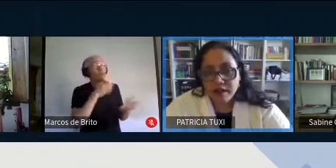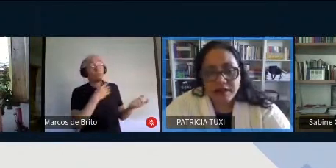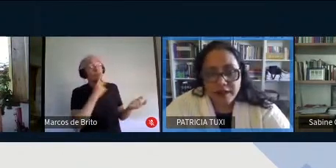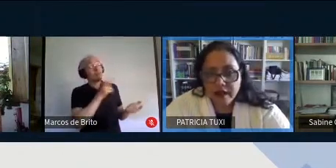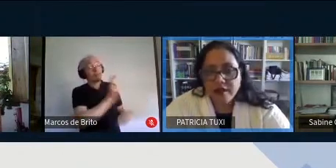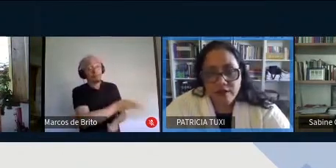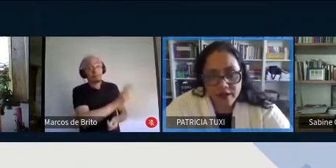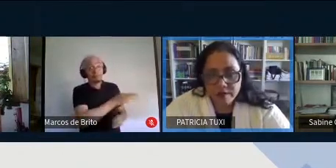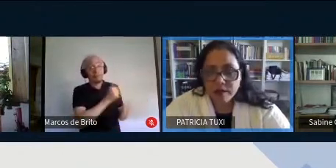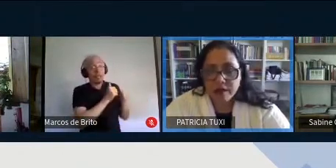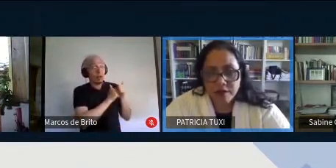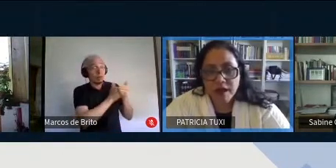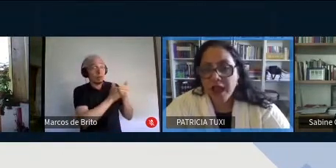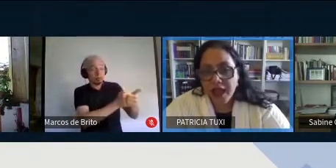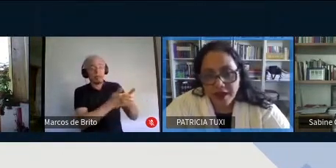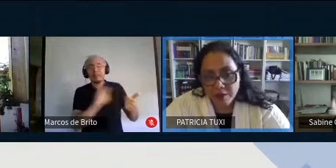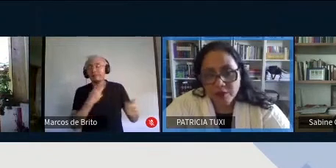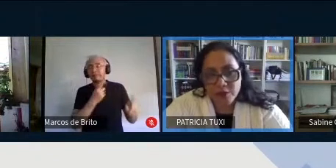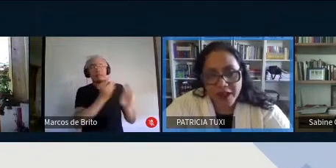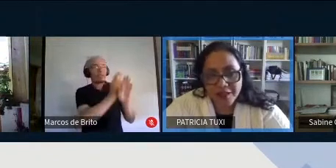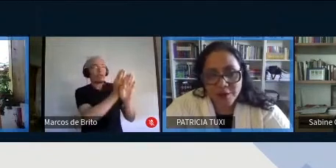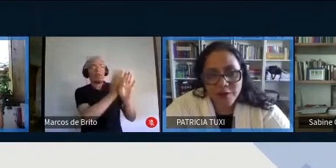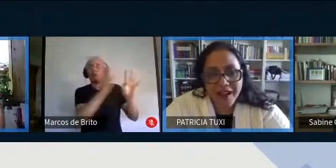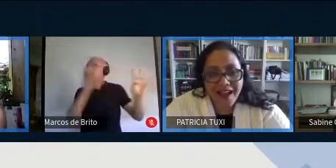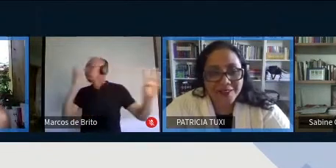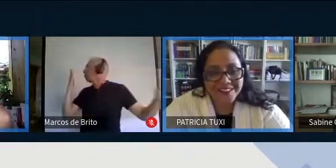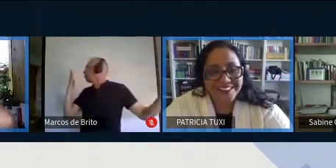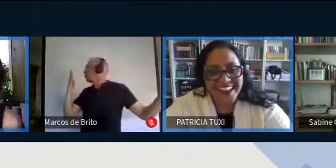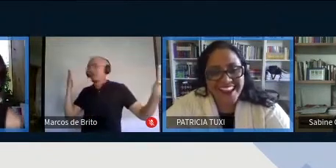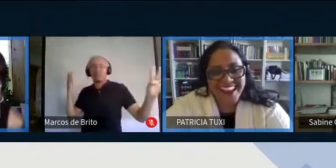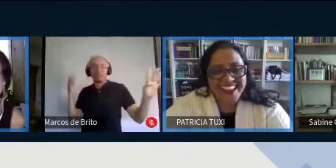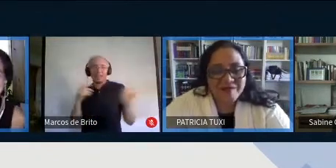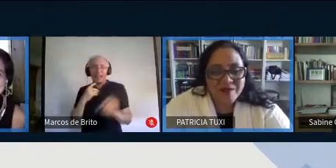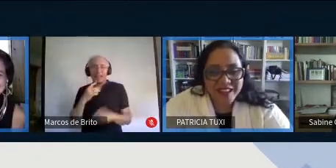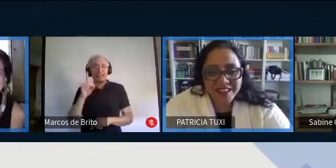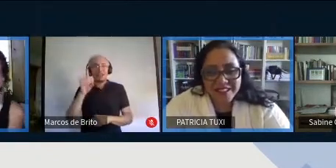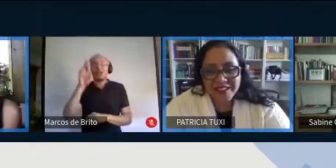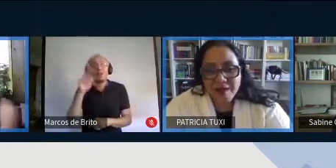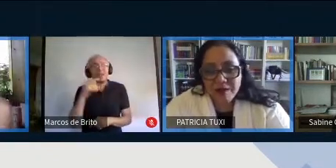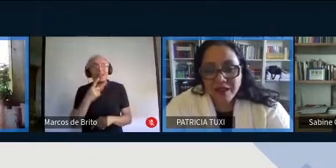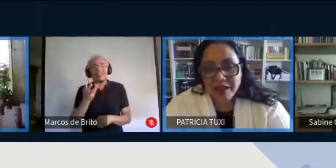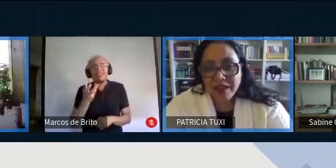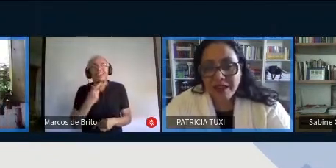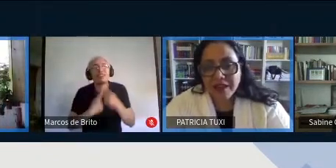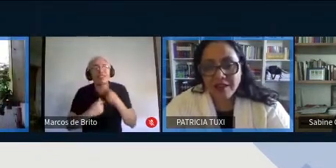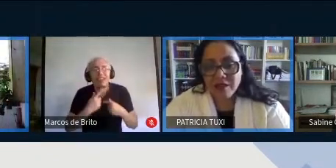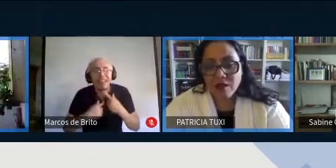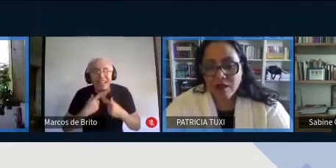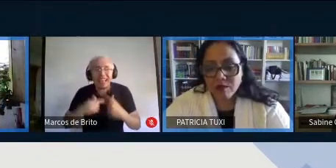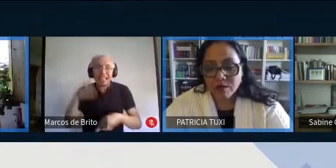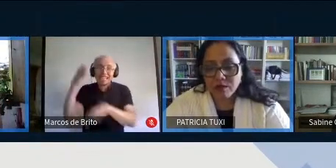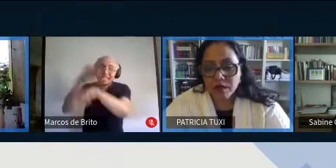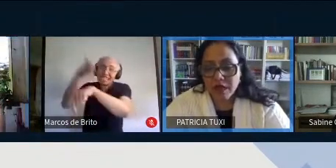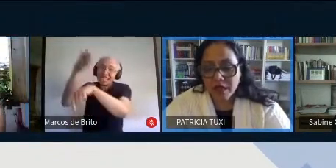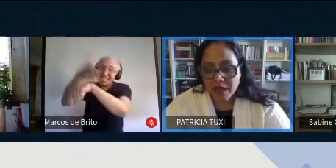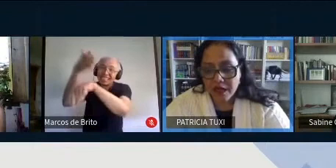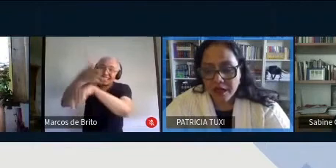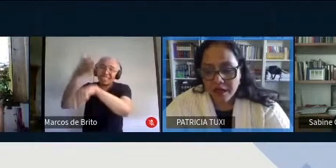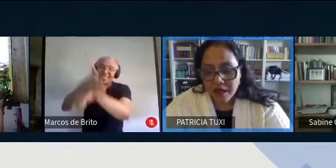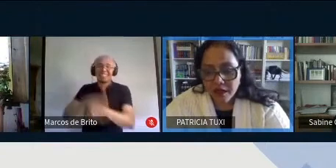disse, é quase entra na fila, porque tem uma galera para o doutorado com Carlos, né? Porque a gente sabe que não